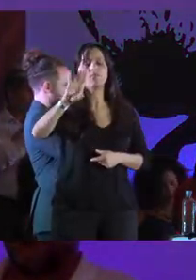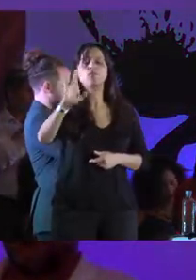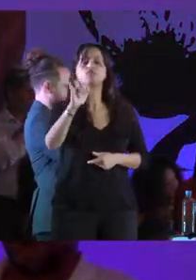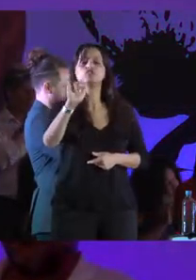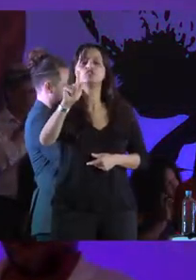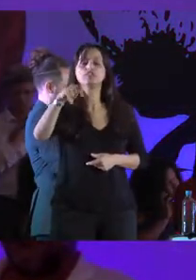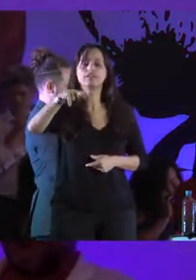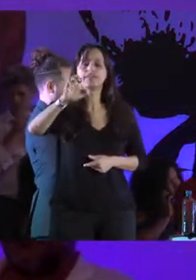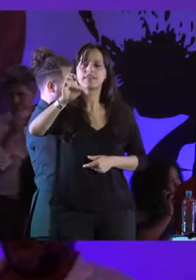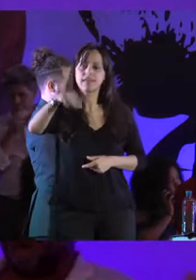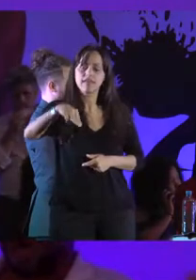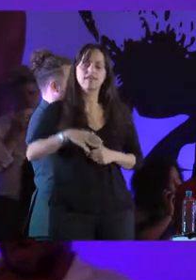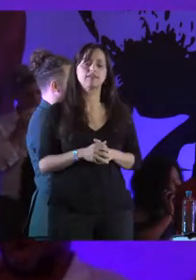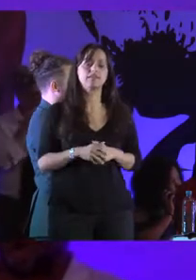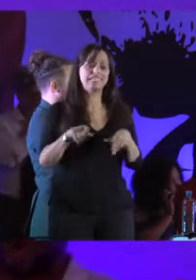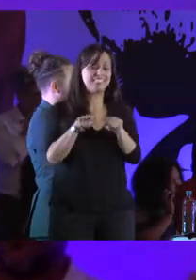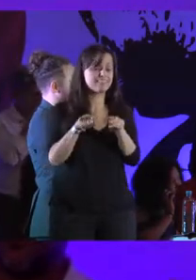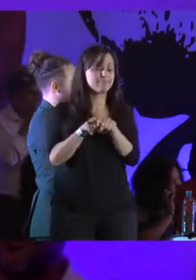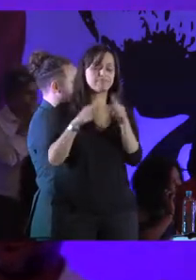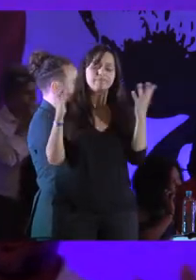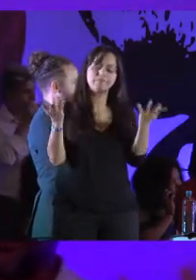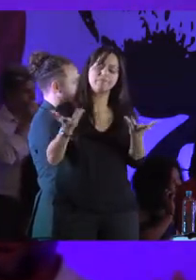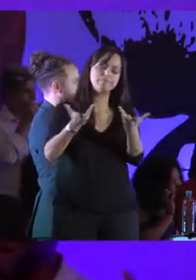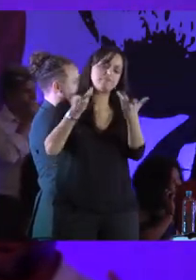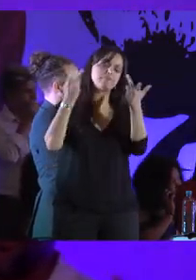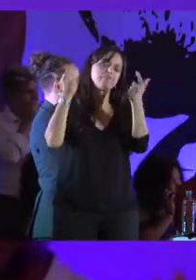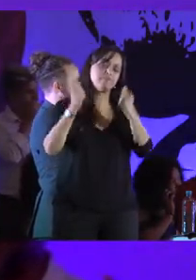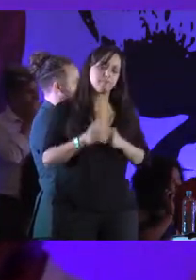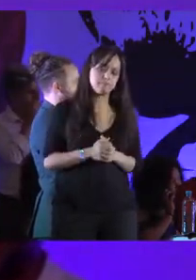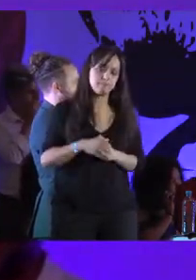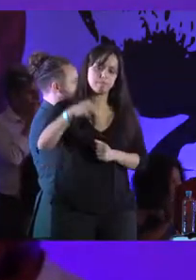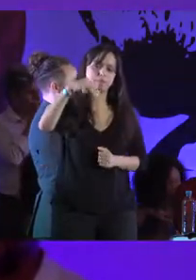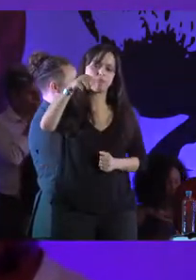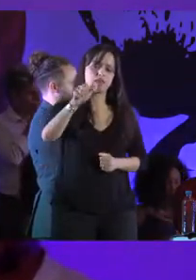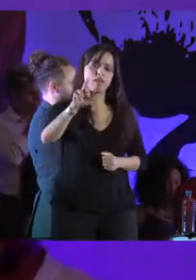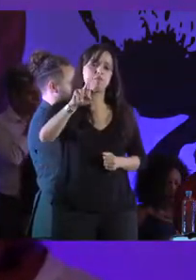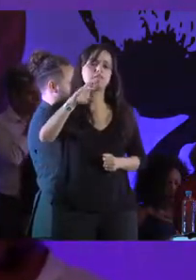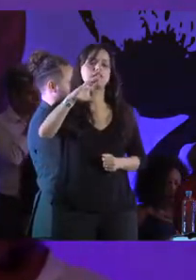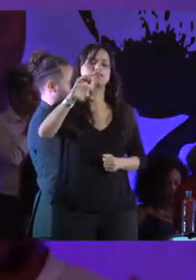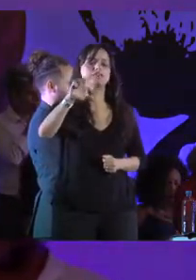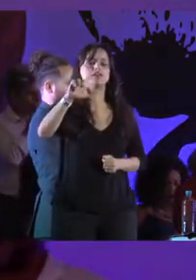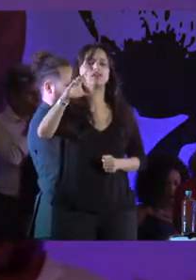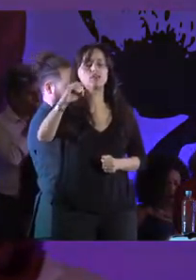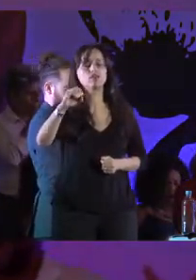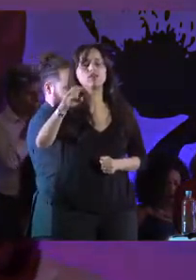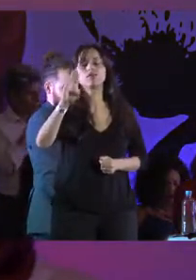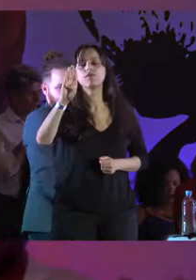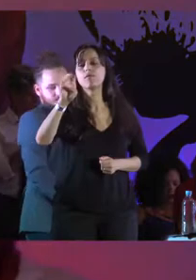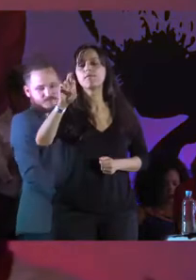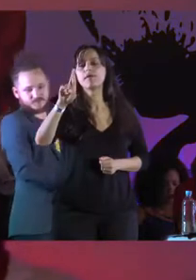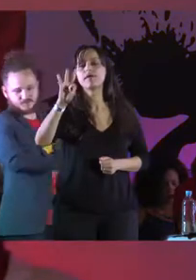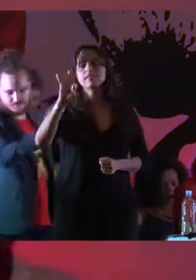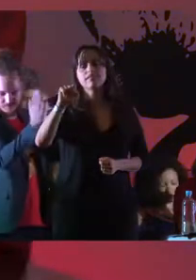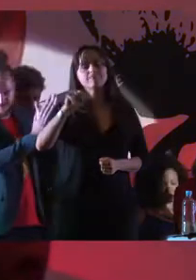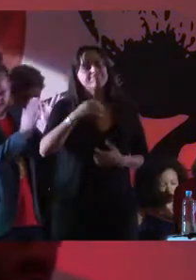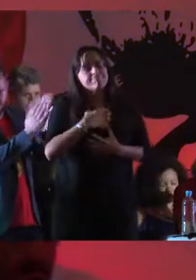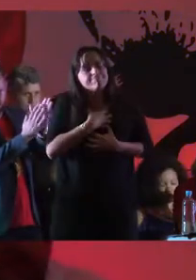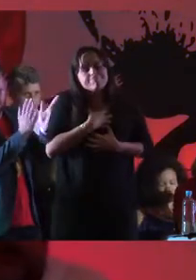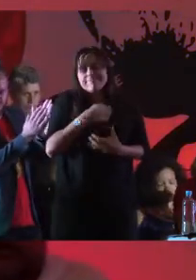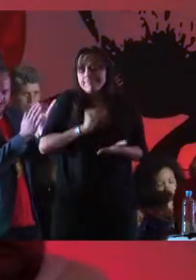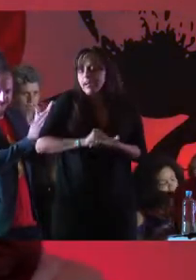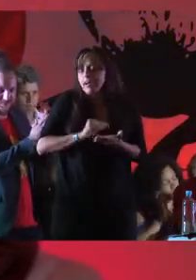O nosso companheiro extraordinário Marcelo Deda, que tanta falta faz ao nosso partido.